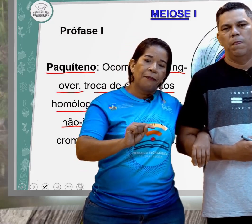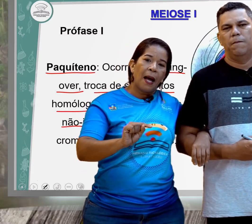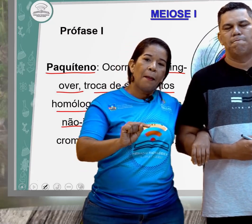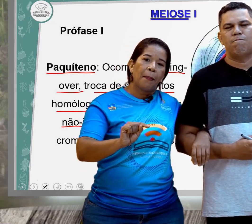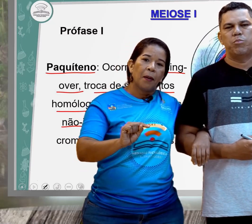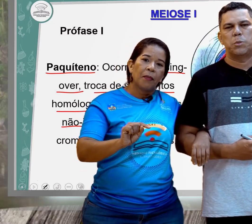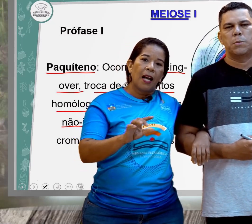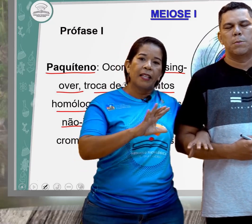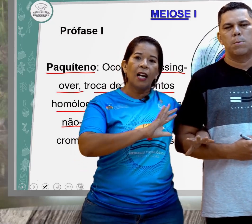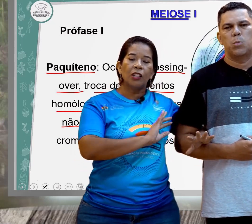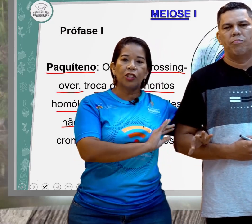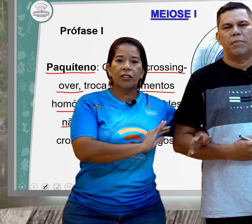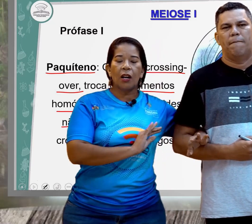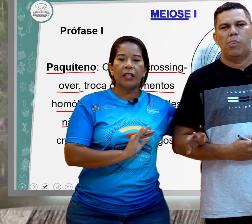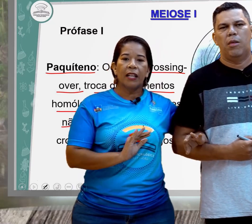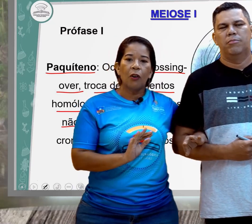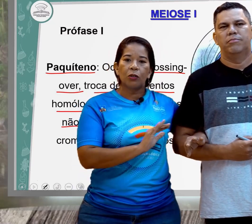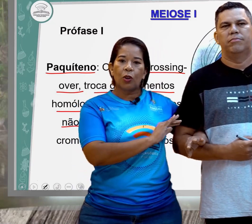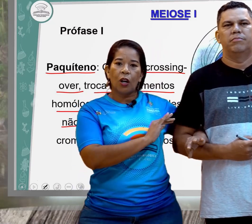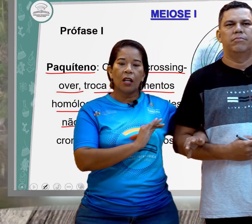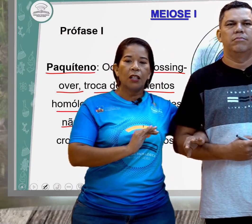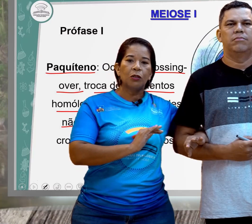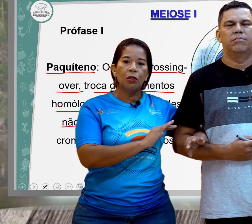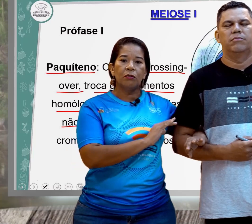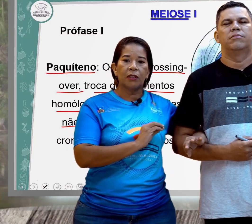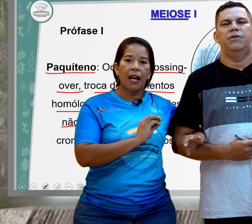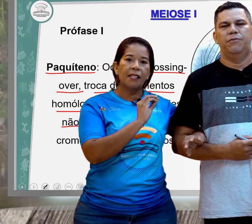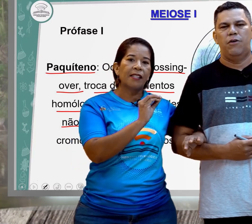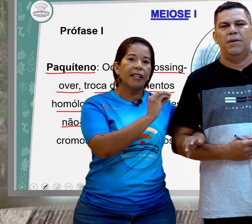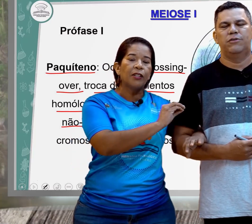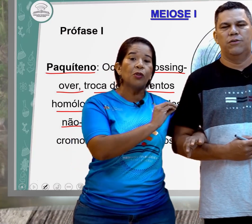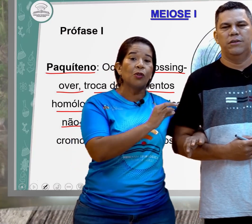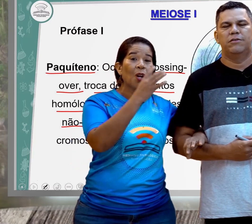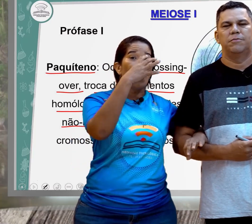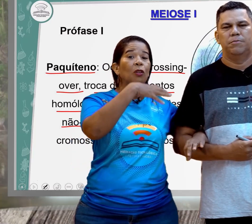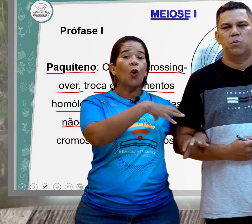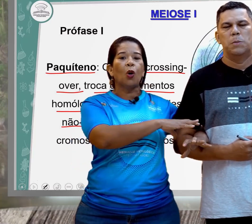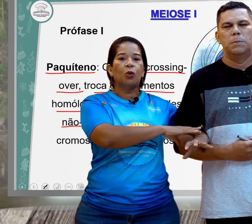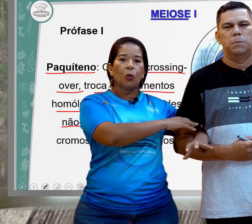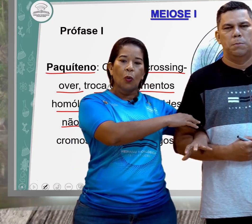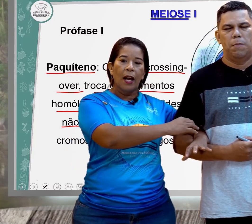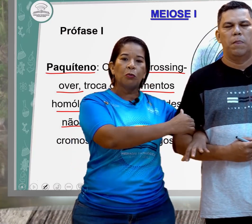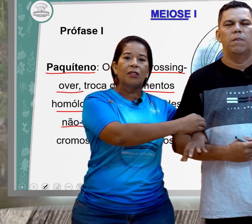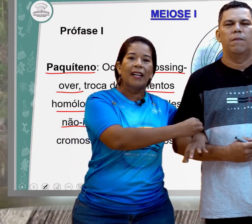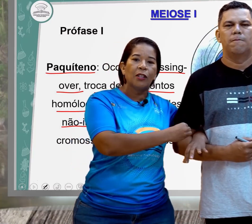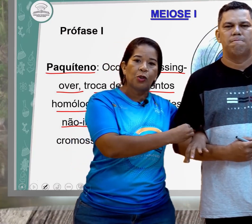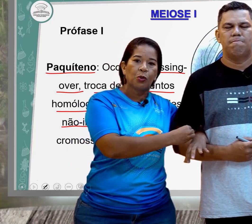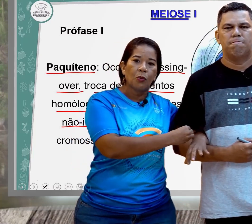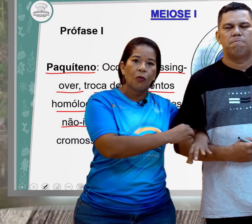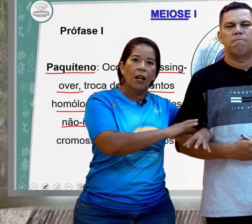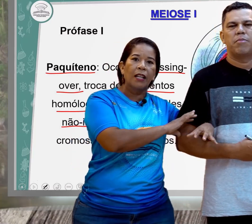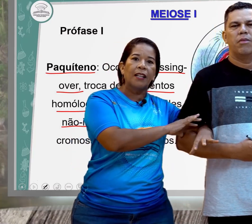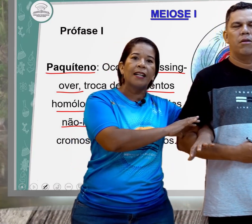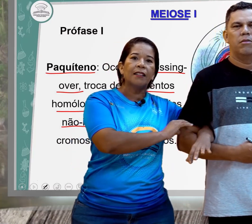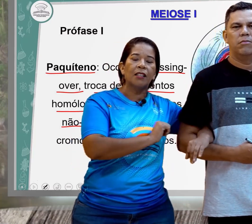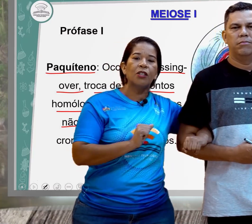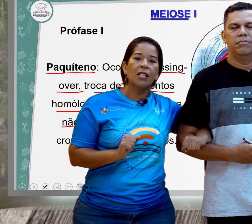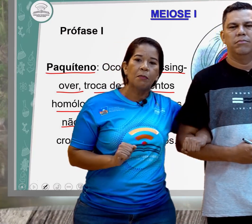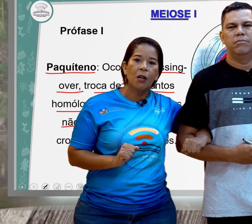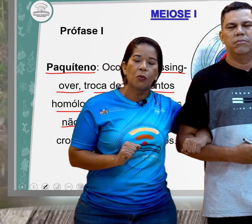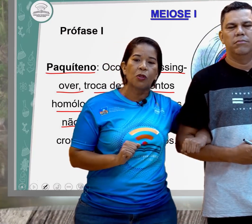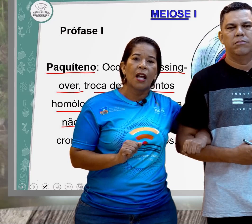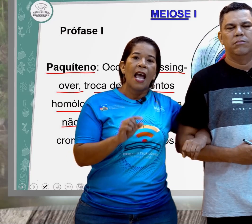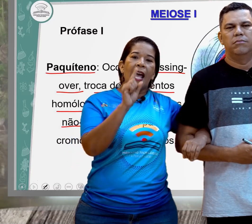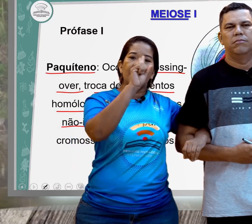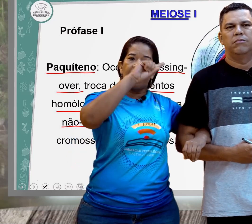próxima etapa, aqui a gente tá aqui, ó, trocando, tá? Esses trechos, não é todo, é um trecho. Aqui tá engatadinho